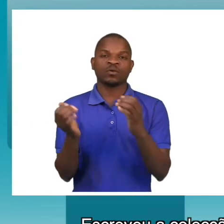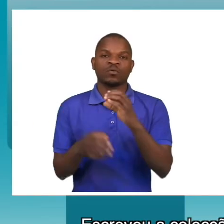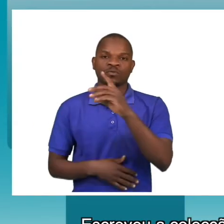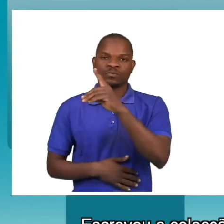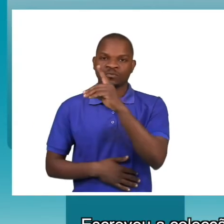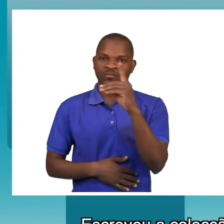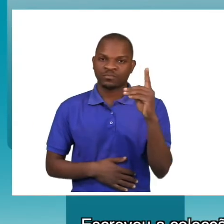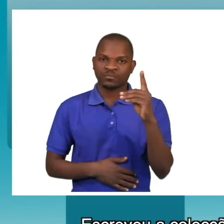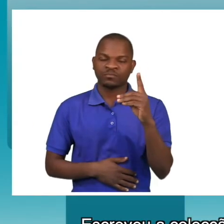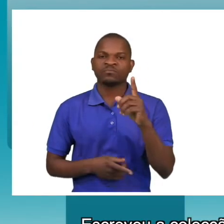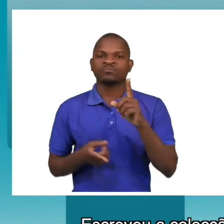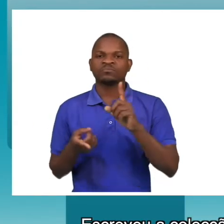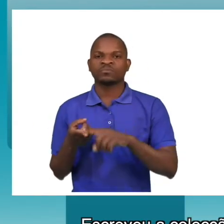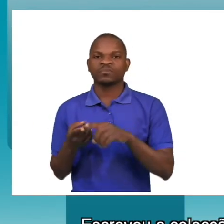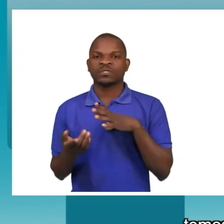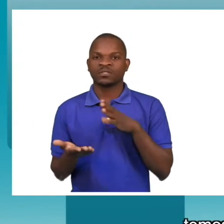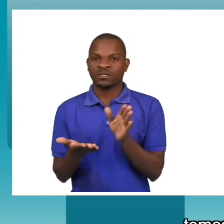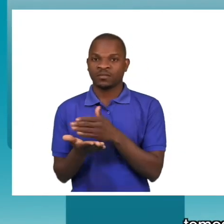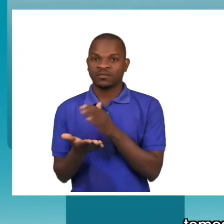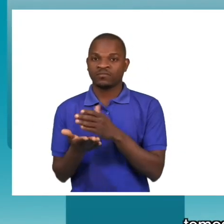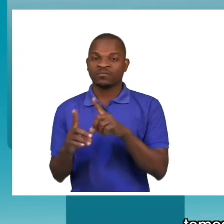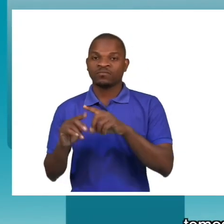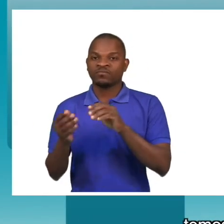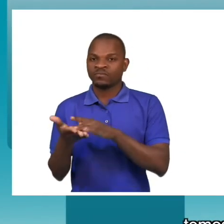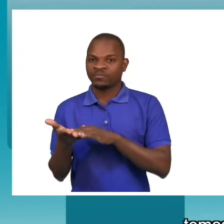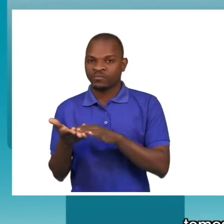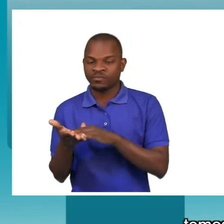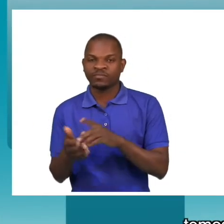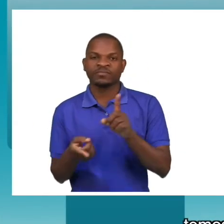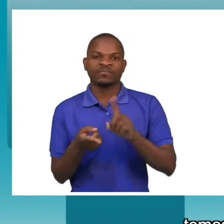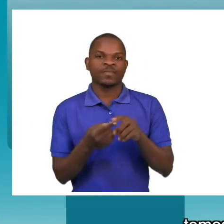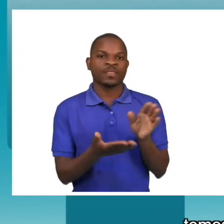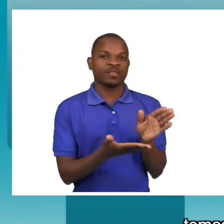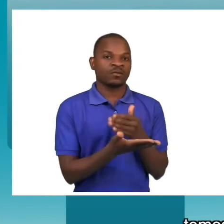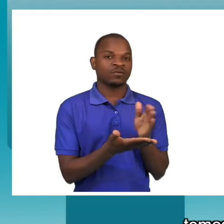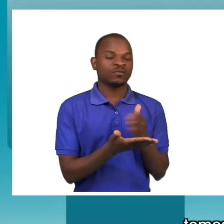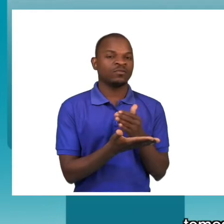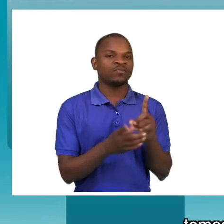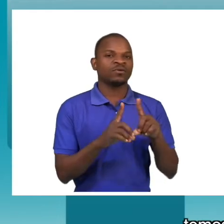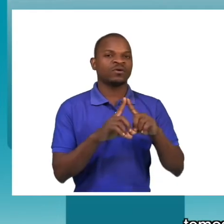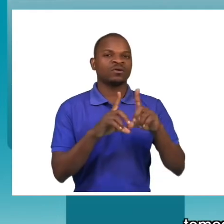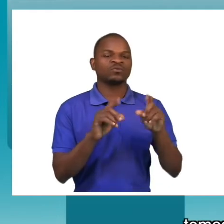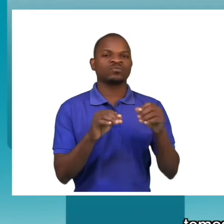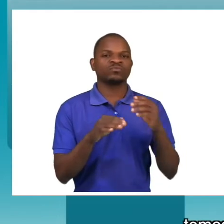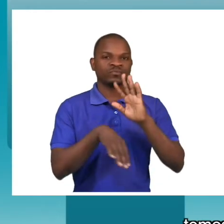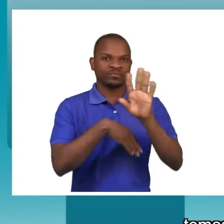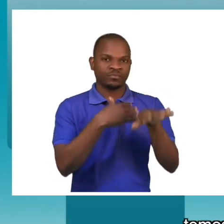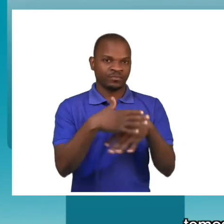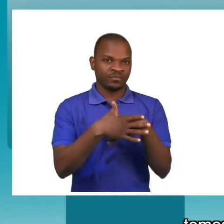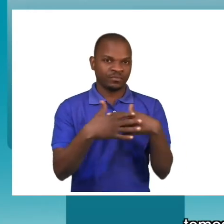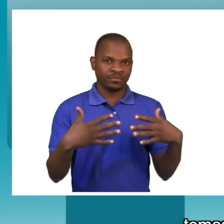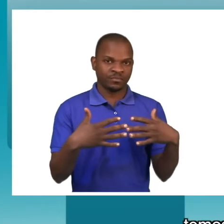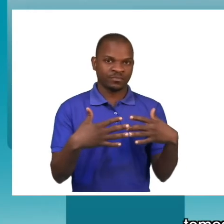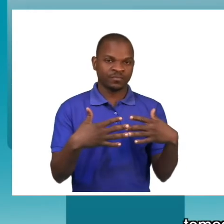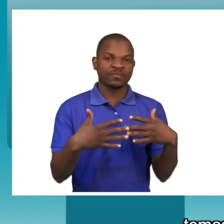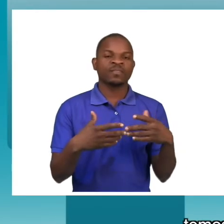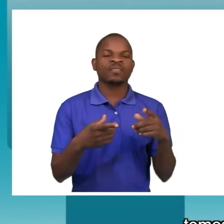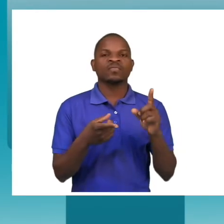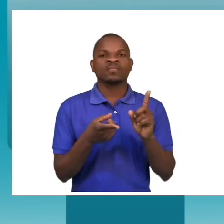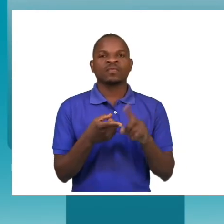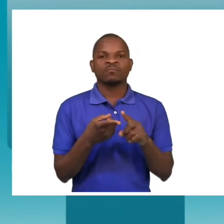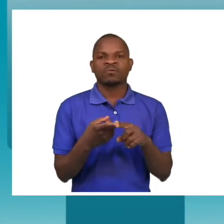com necessidades educativas especiais temos aqui o livro em braile temos também o livro em línguas de